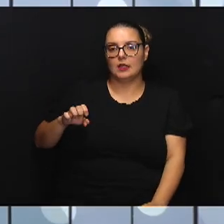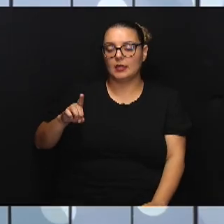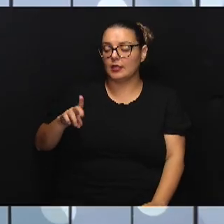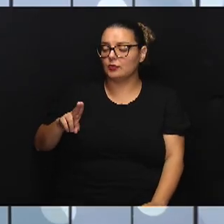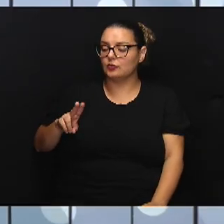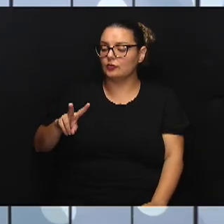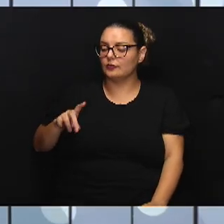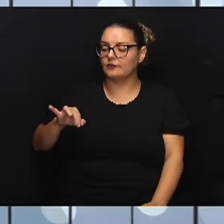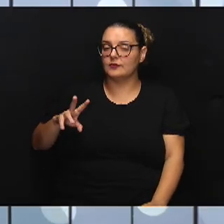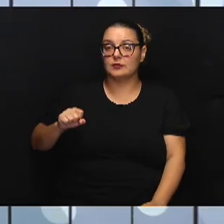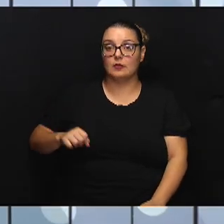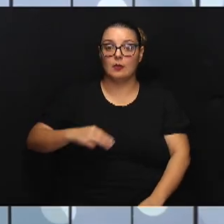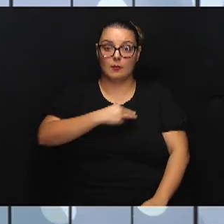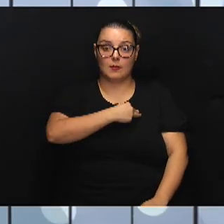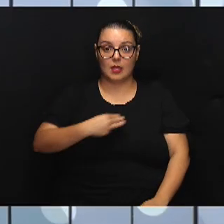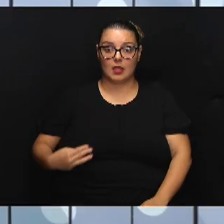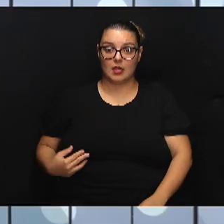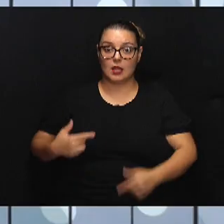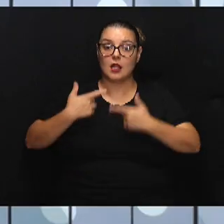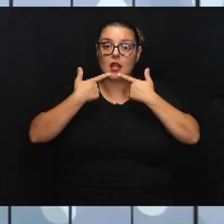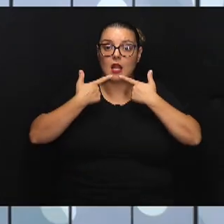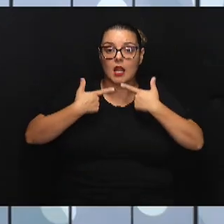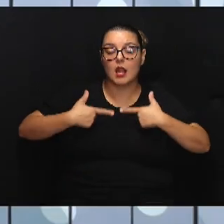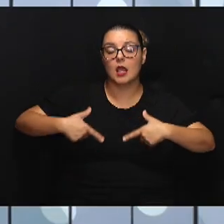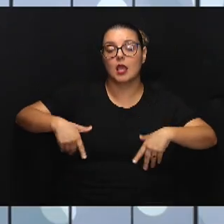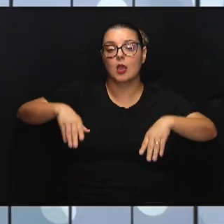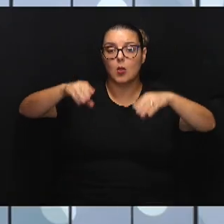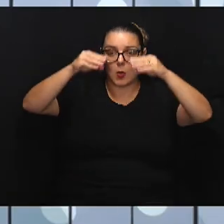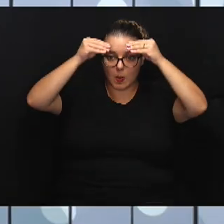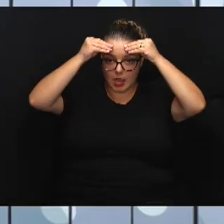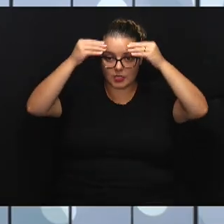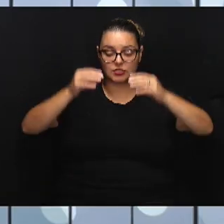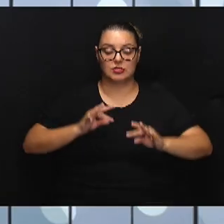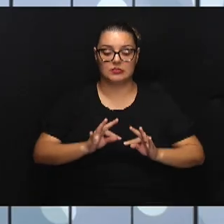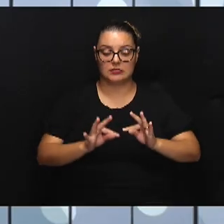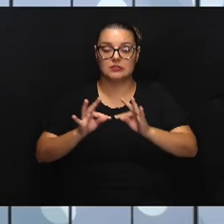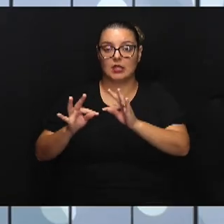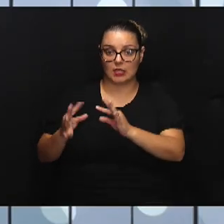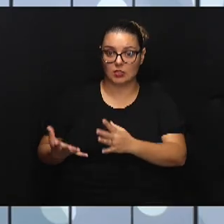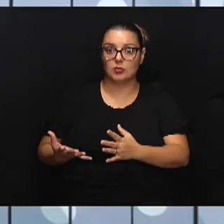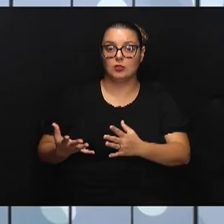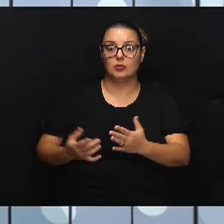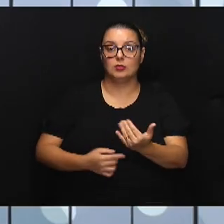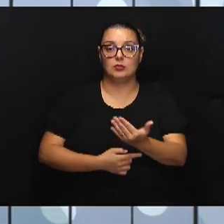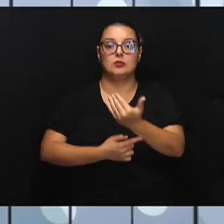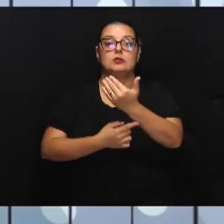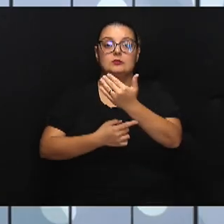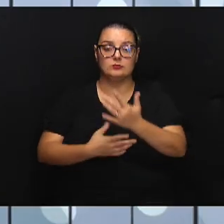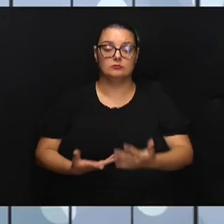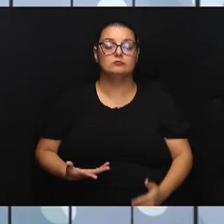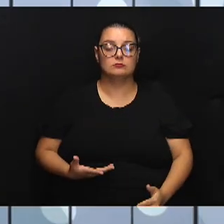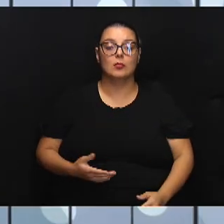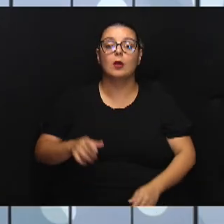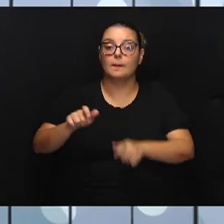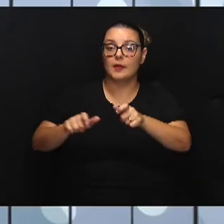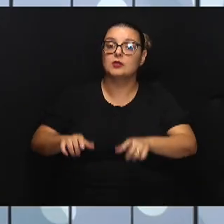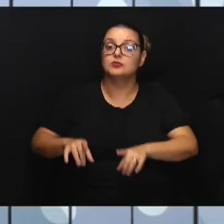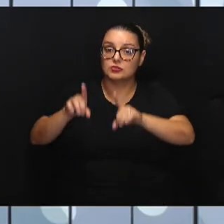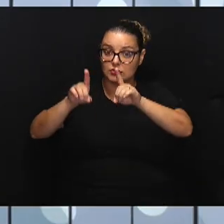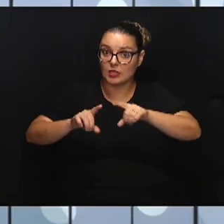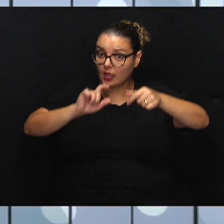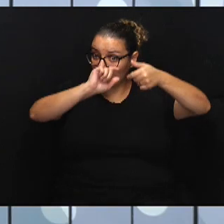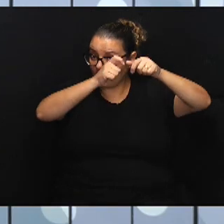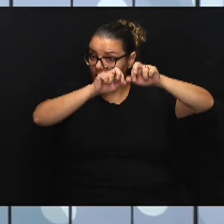em linguagem e suas tecnologias, especialista em pessoas com deficiência e transtornos